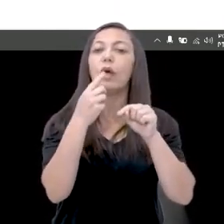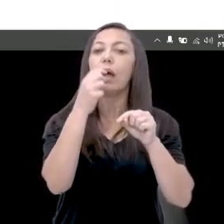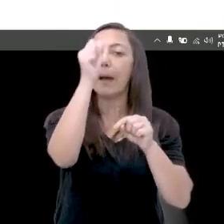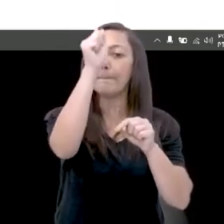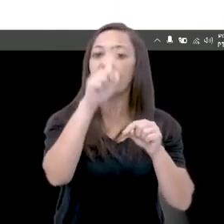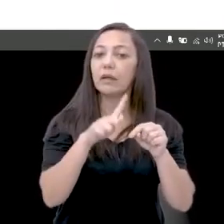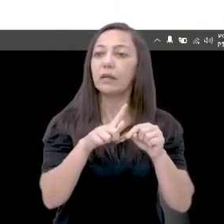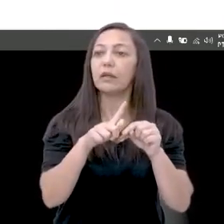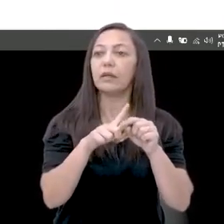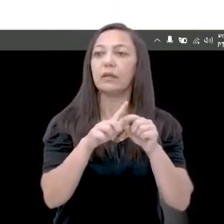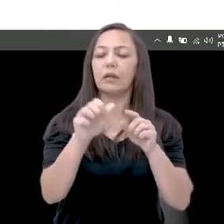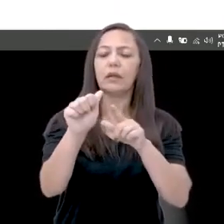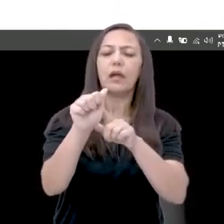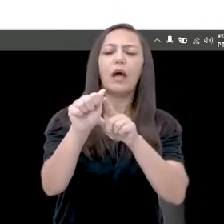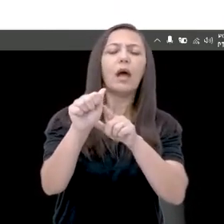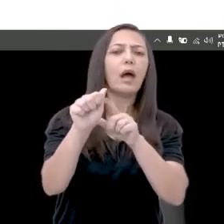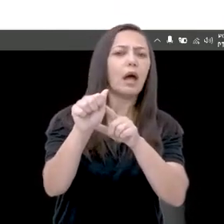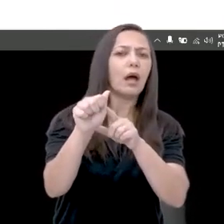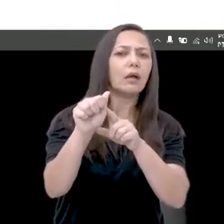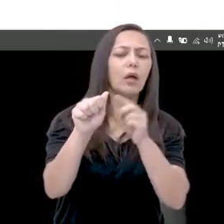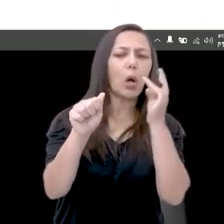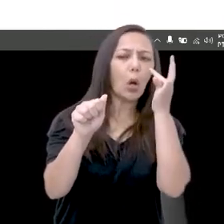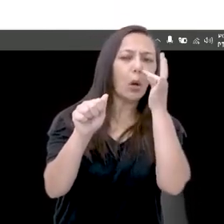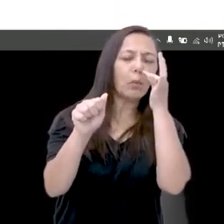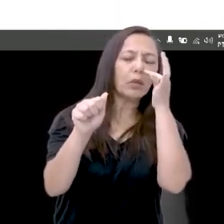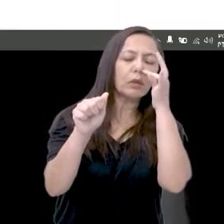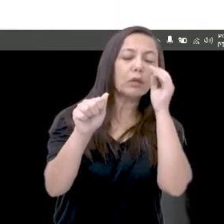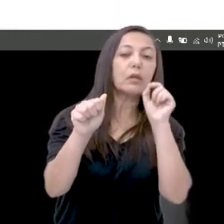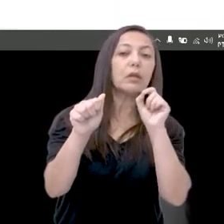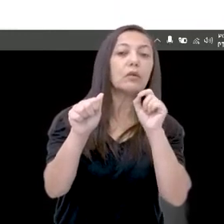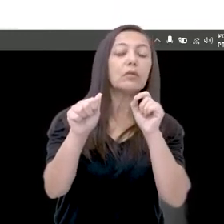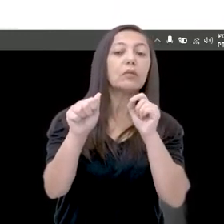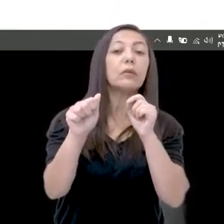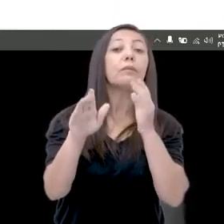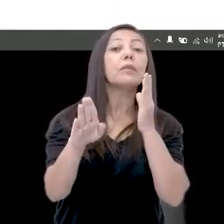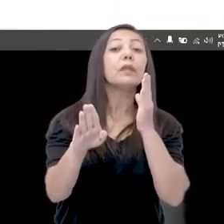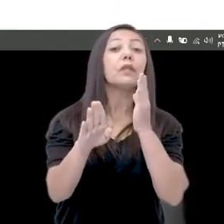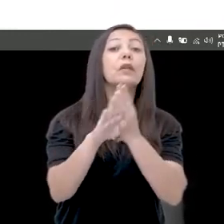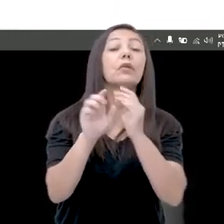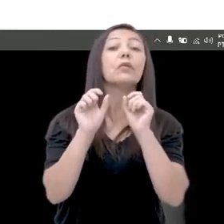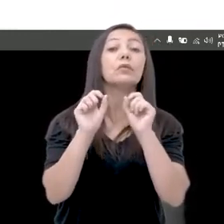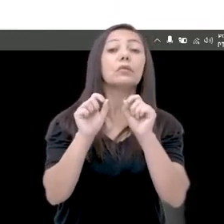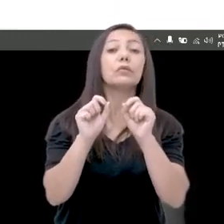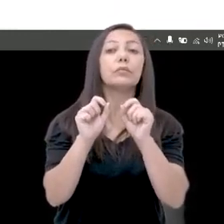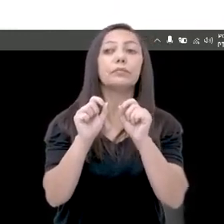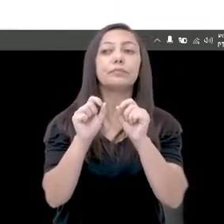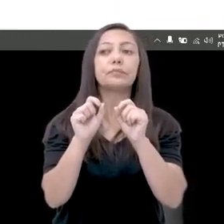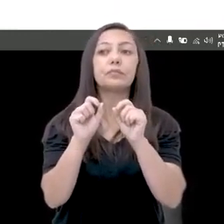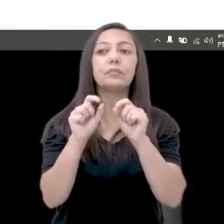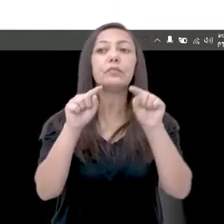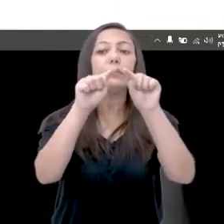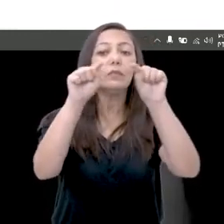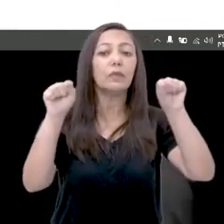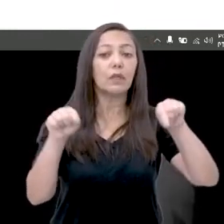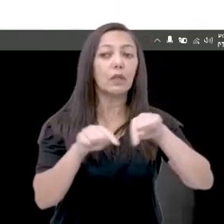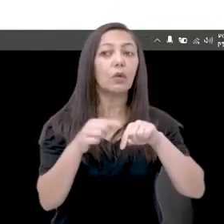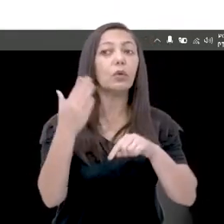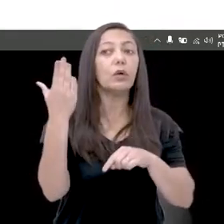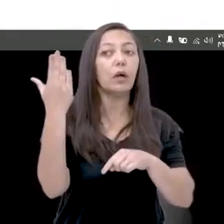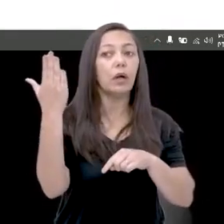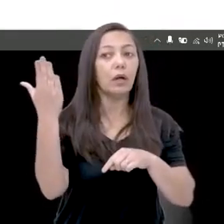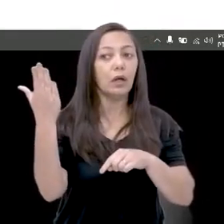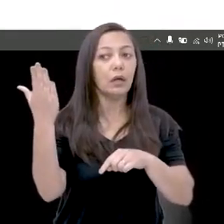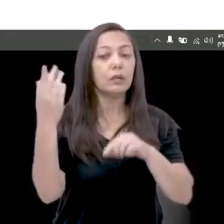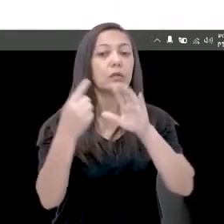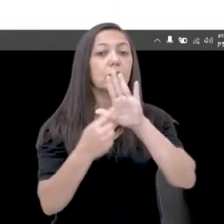Na alternativa A, observe as frações do quadro e identifique. Relembrando também que o quadro, ó, é esse que